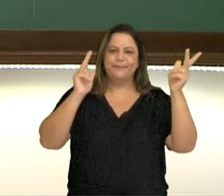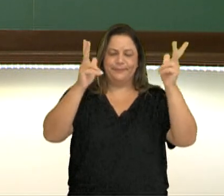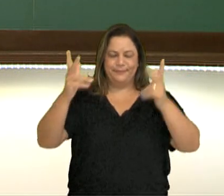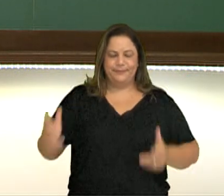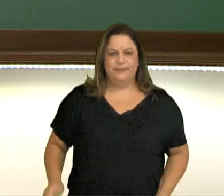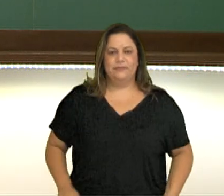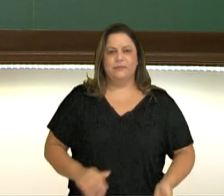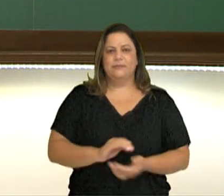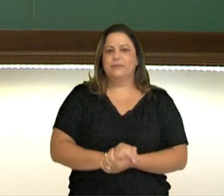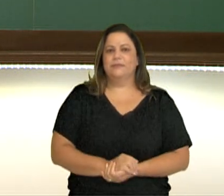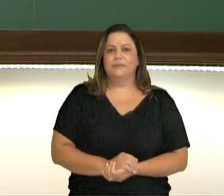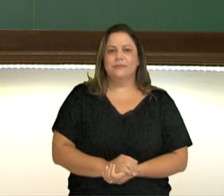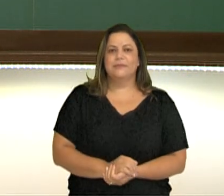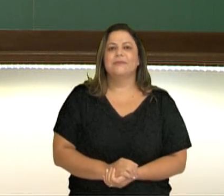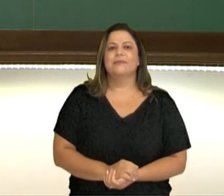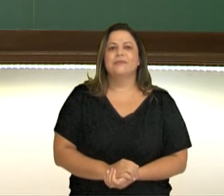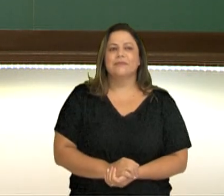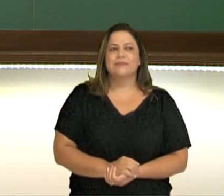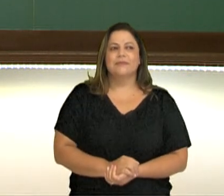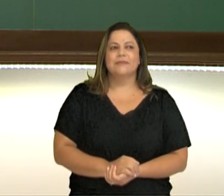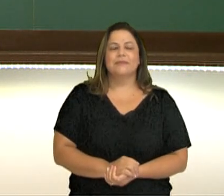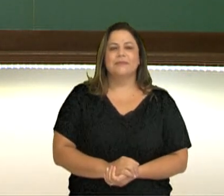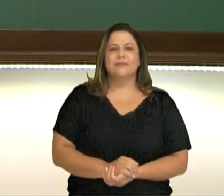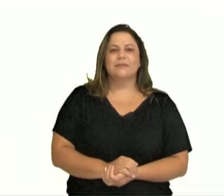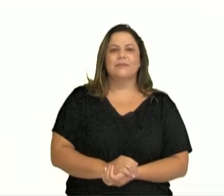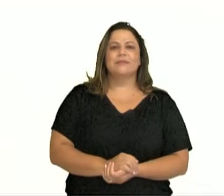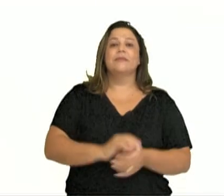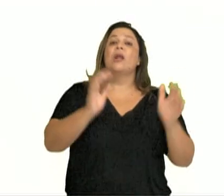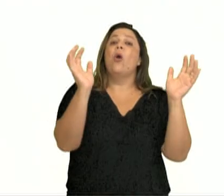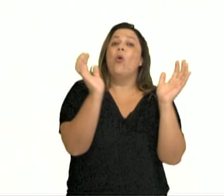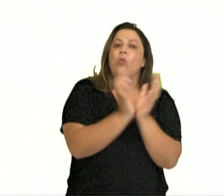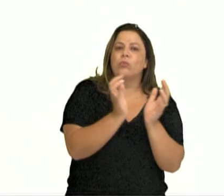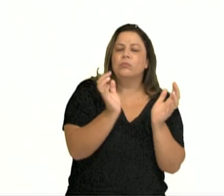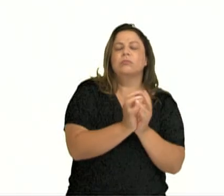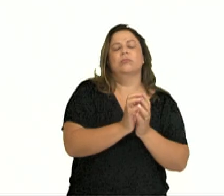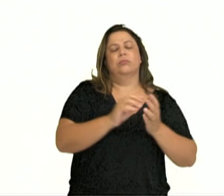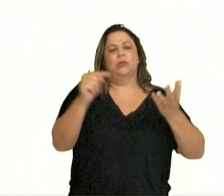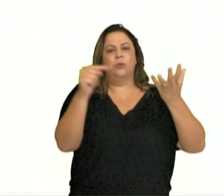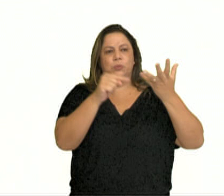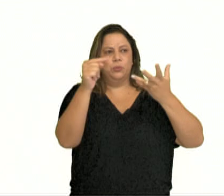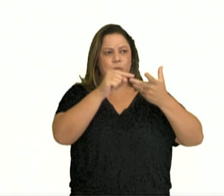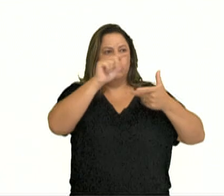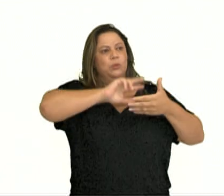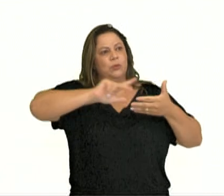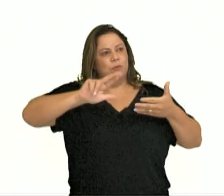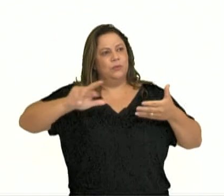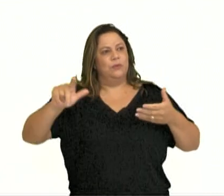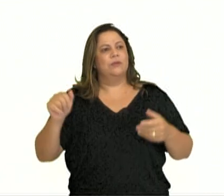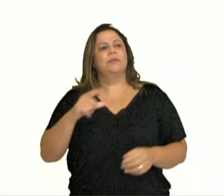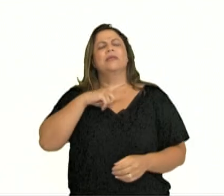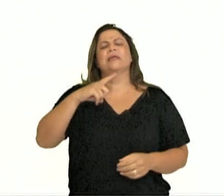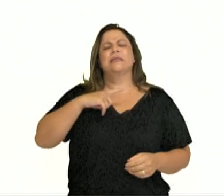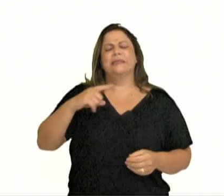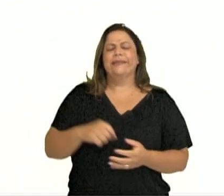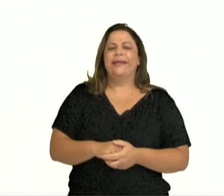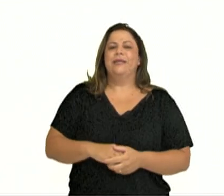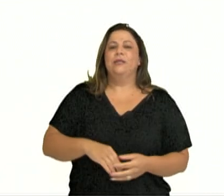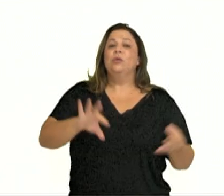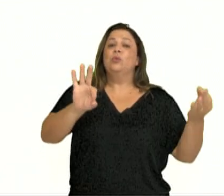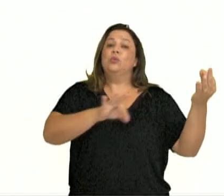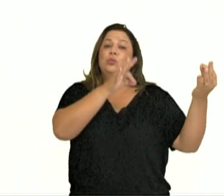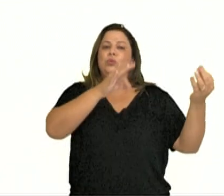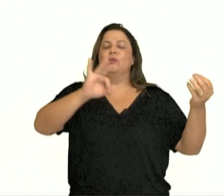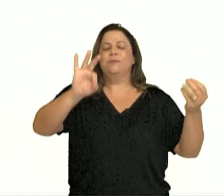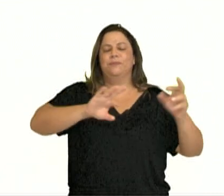noite. A família dos instrumentos musicais, então, nessa família nós temos os instrumentos de corda, e